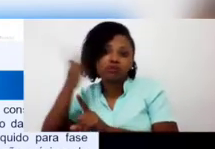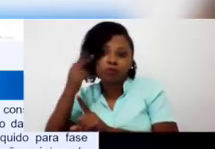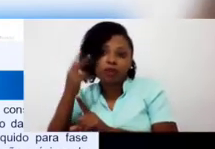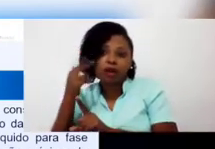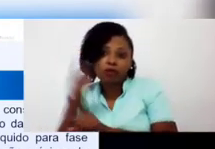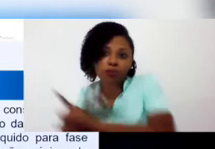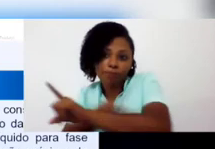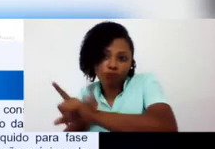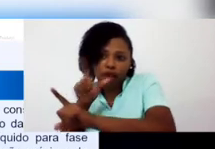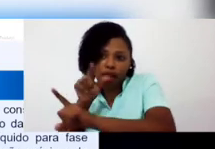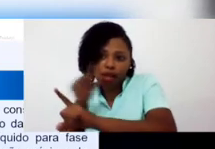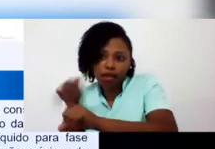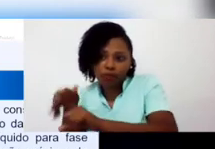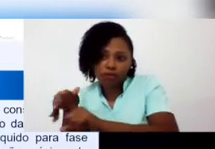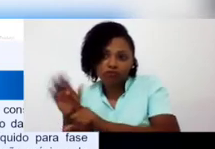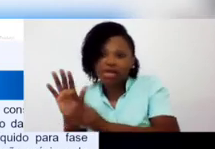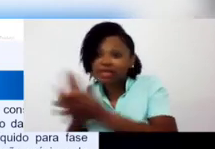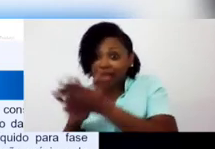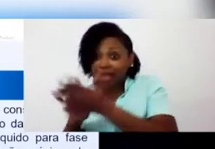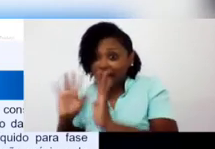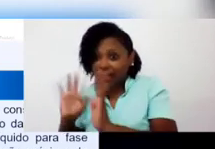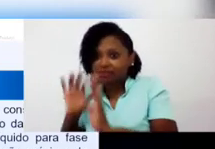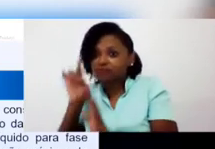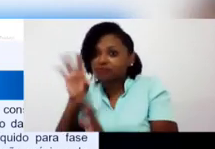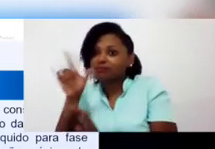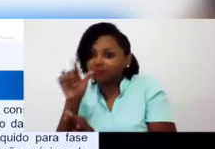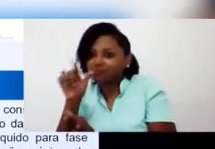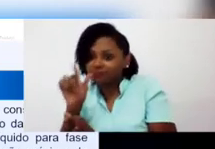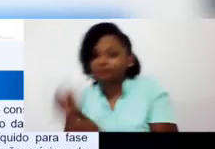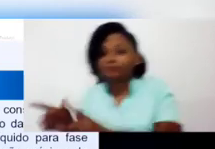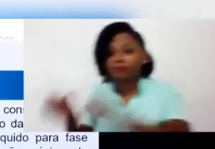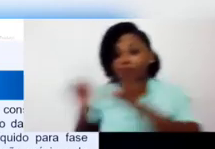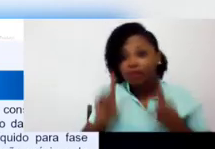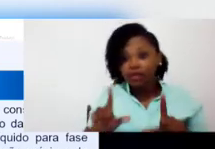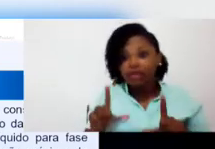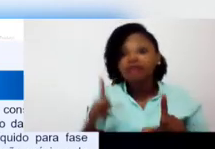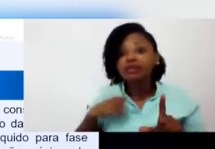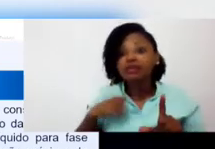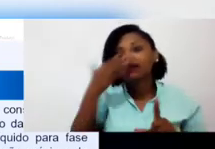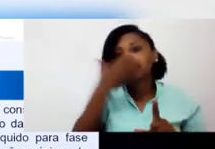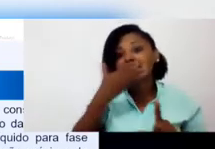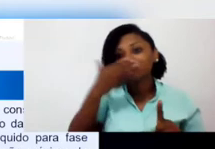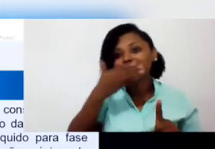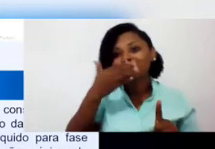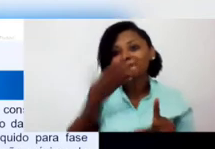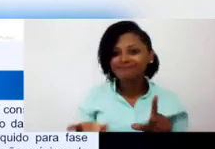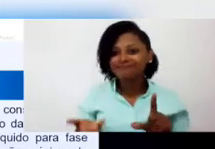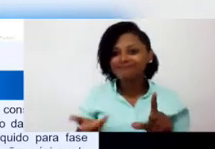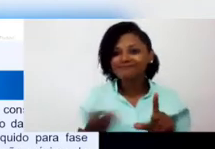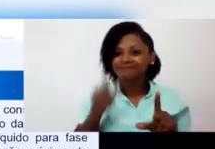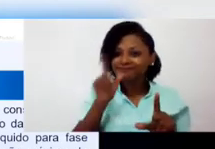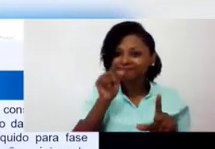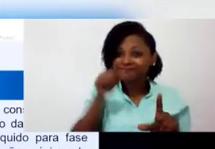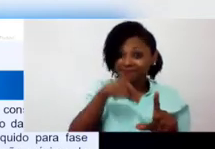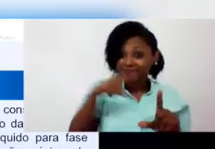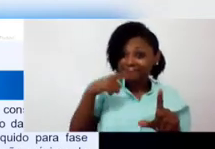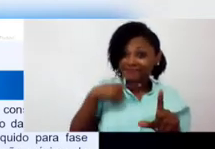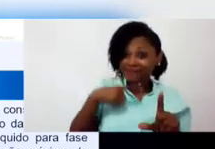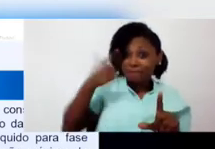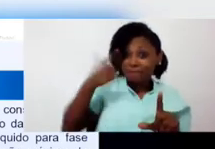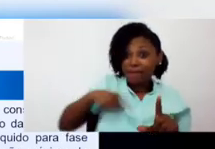aqui glicose, que seria o açúcar, né? E aqui criando a barreira, vocês podem novamente verificar